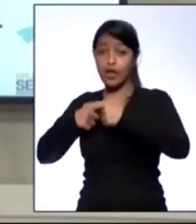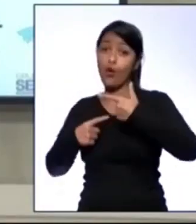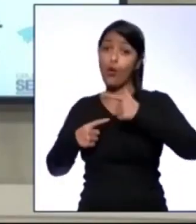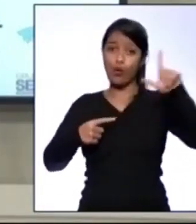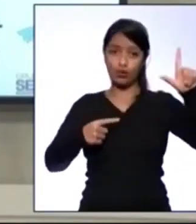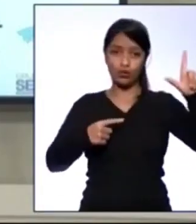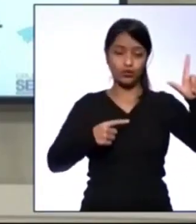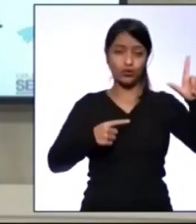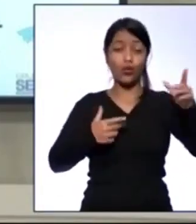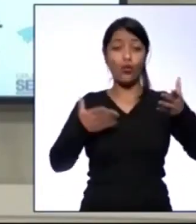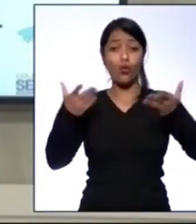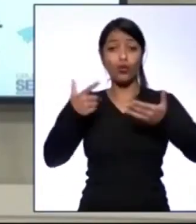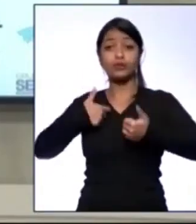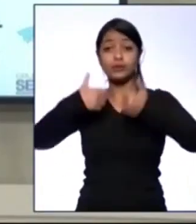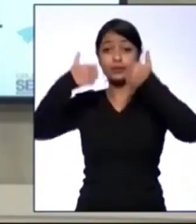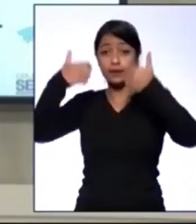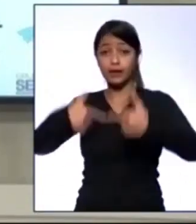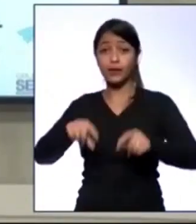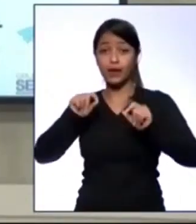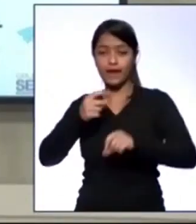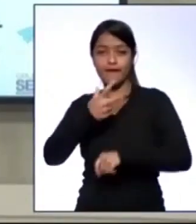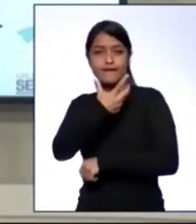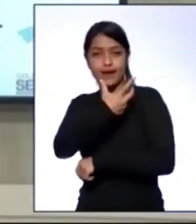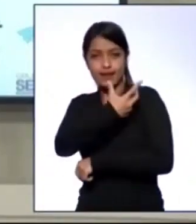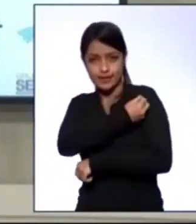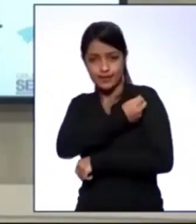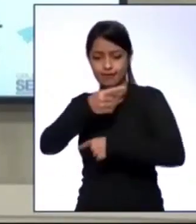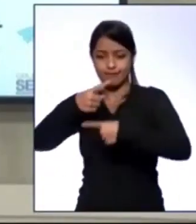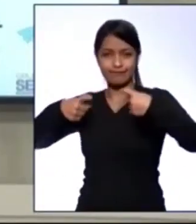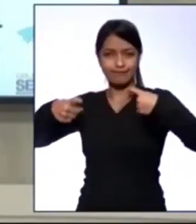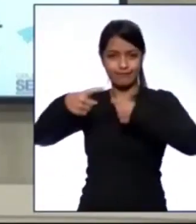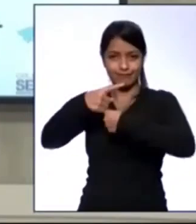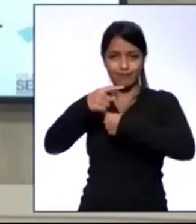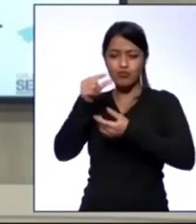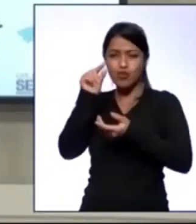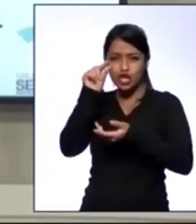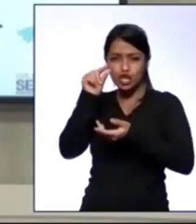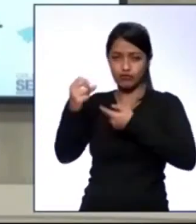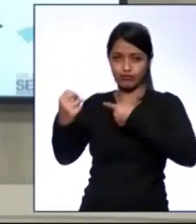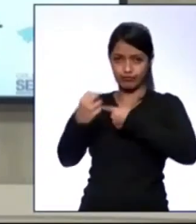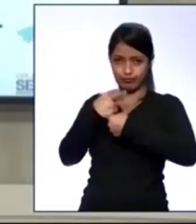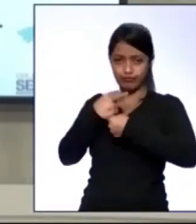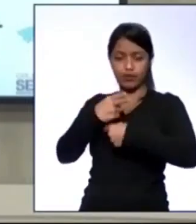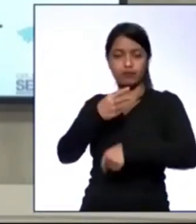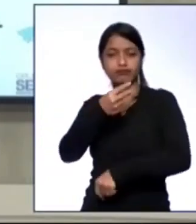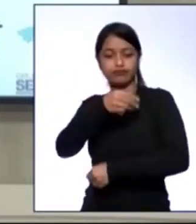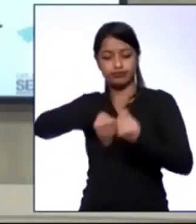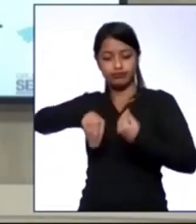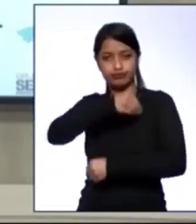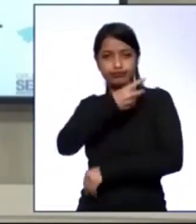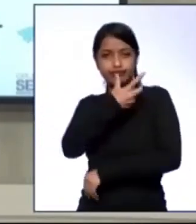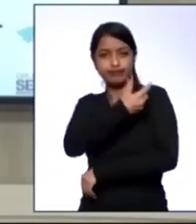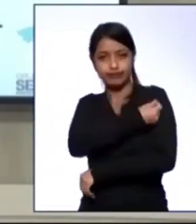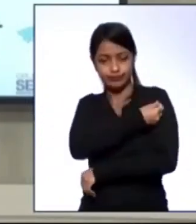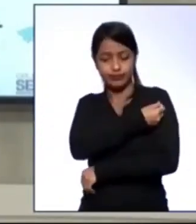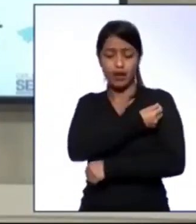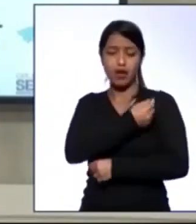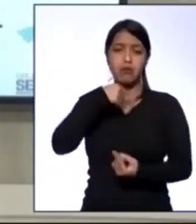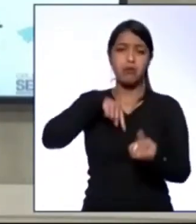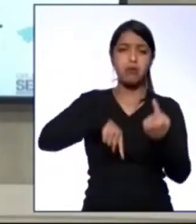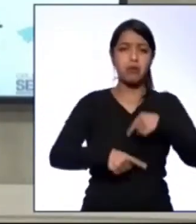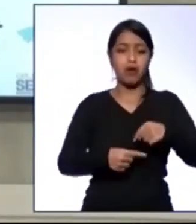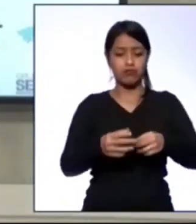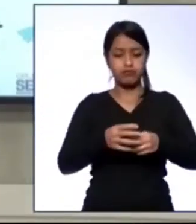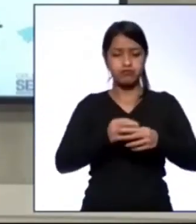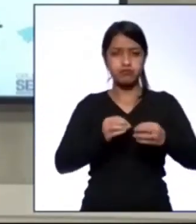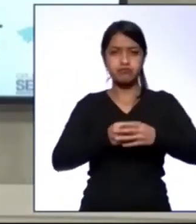muito importante. Eu vou aplicar o antígeno, moléculas do antígeno, né, no indivíduo para ele criar células de memória e ele vai